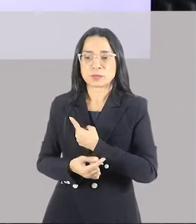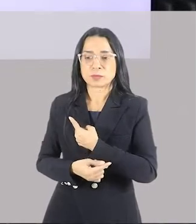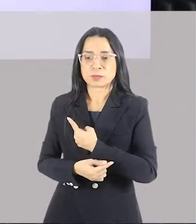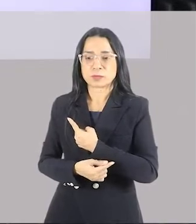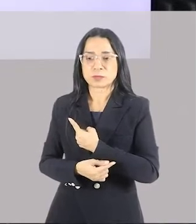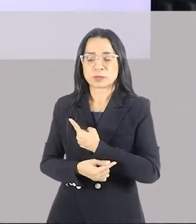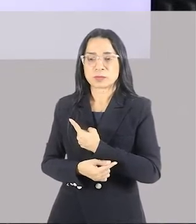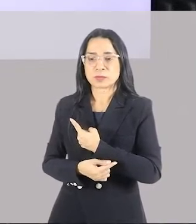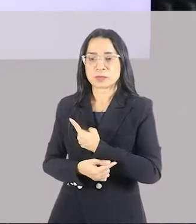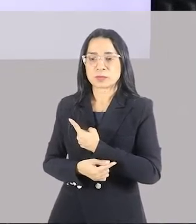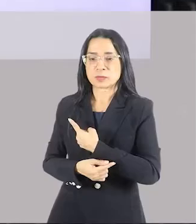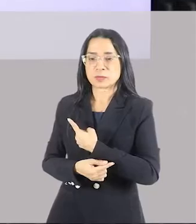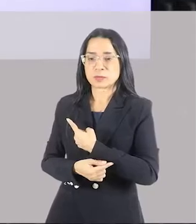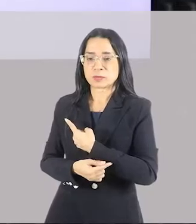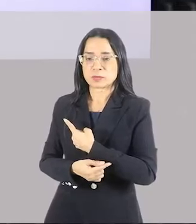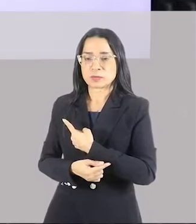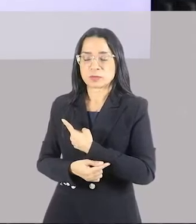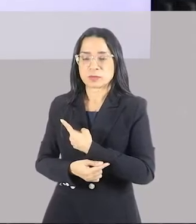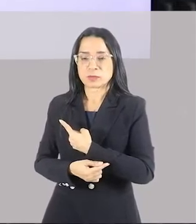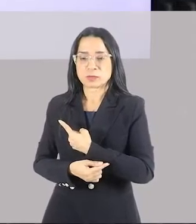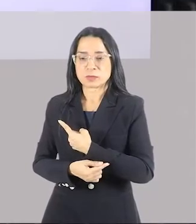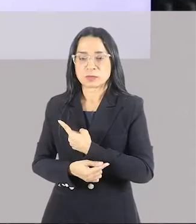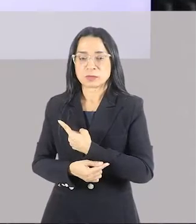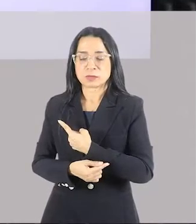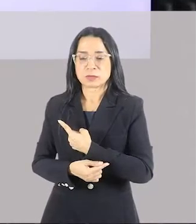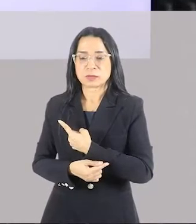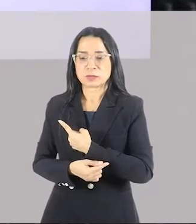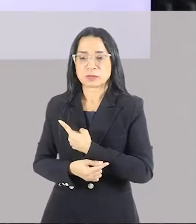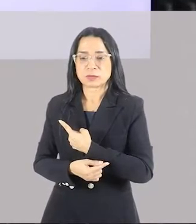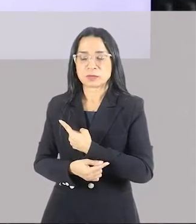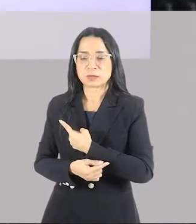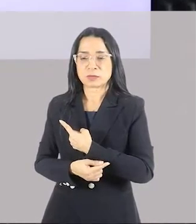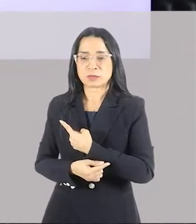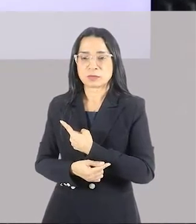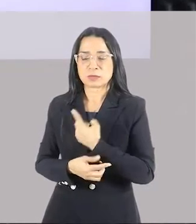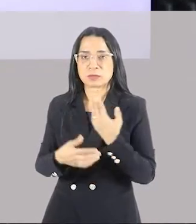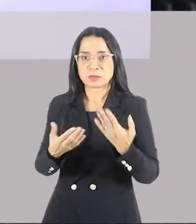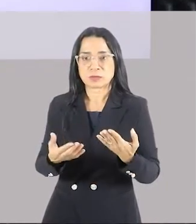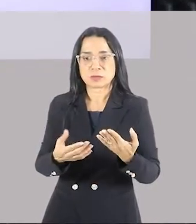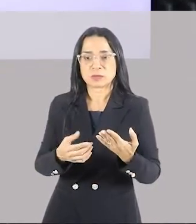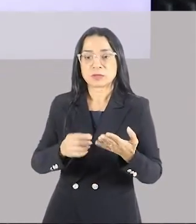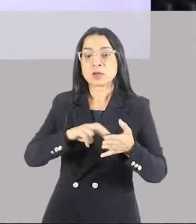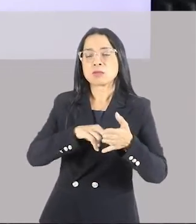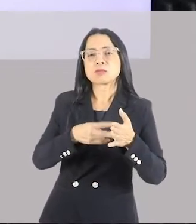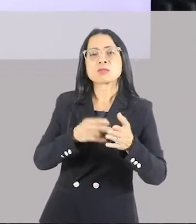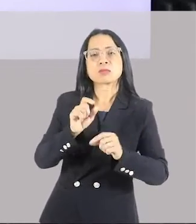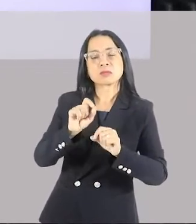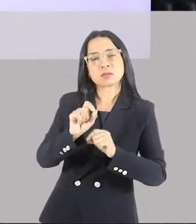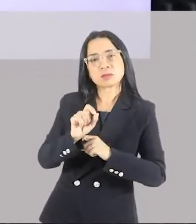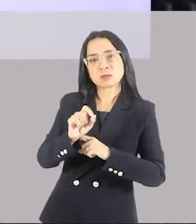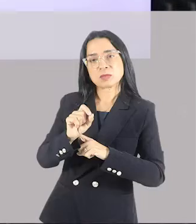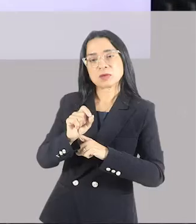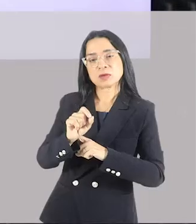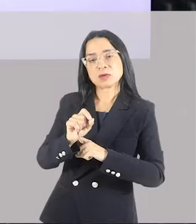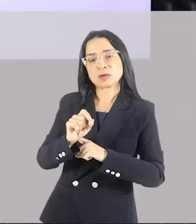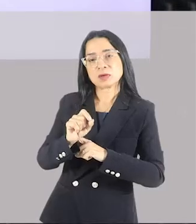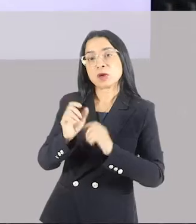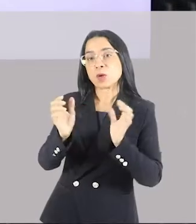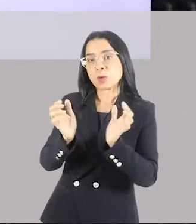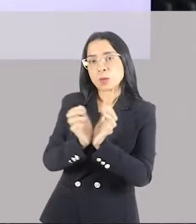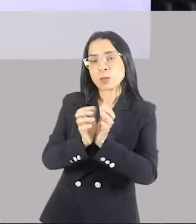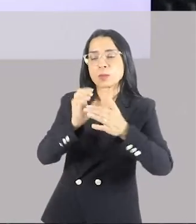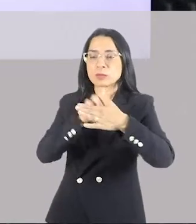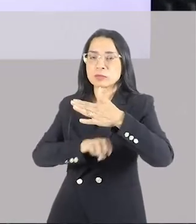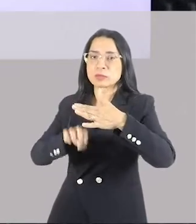na permissão, o contrato é de pessoas físicas ou jurídicas. Ou seja, o fato do consórcio de